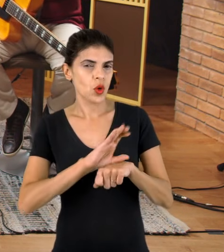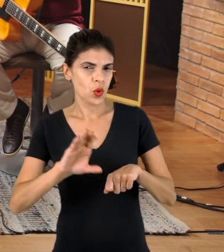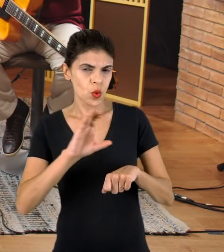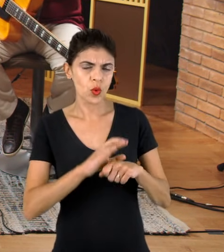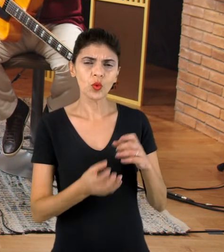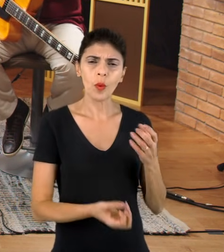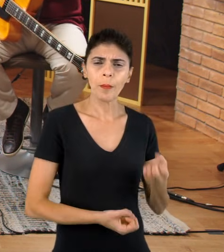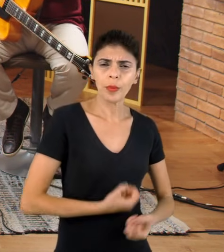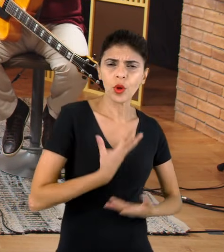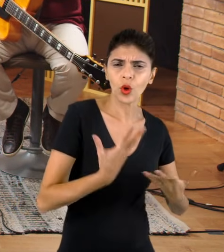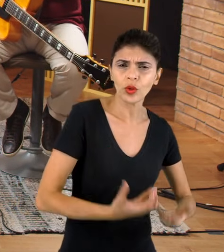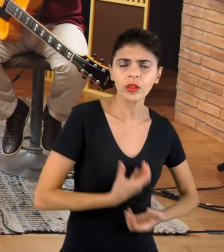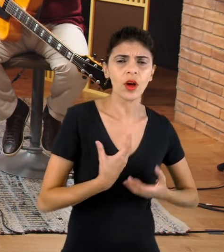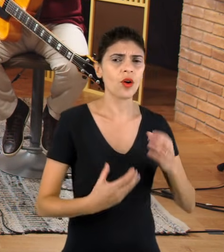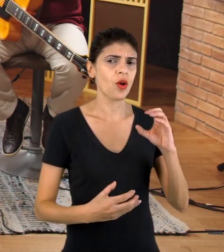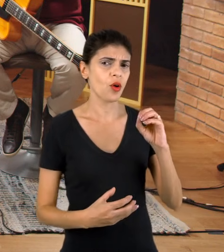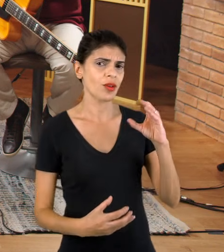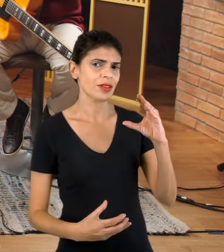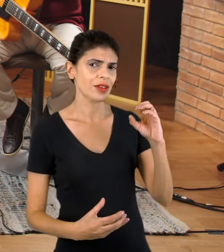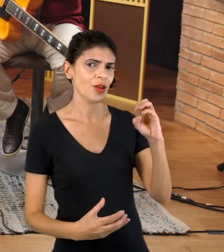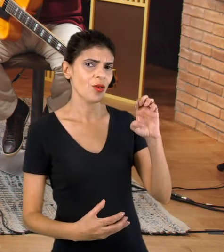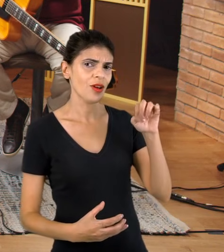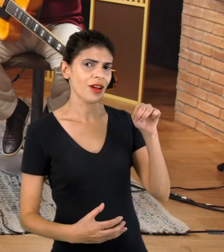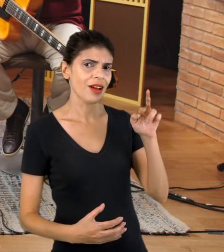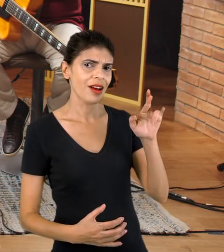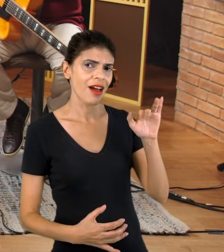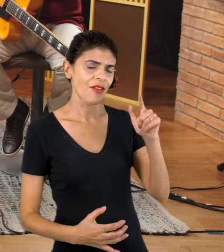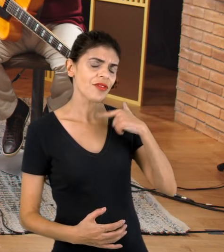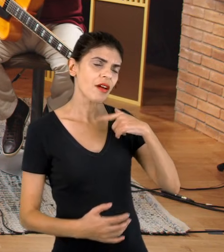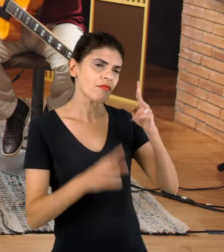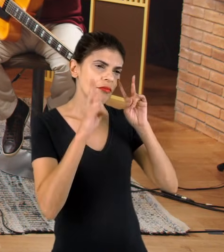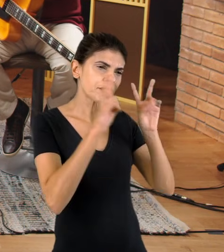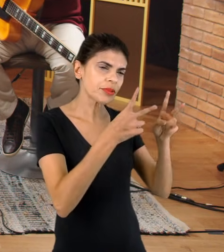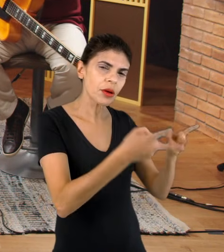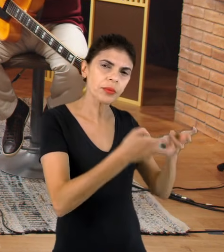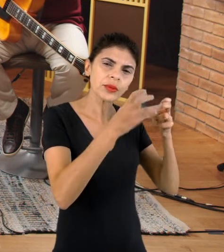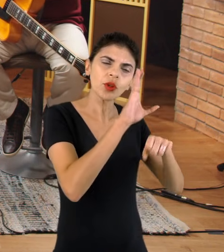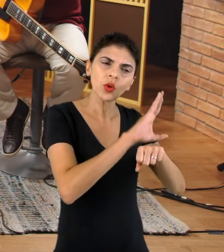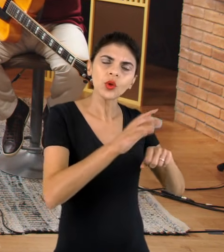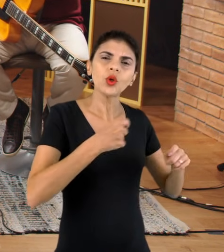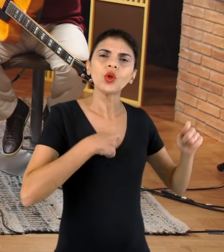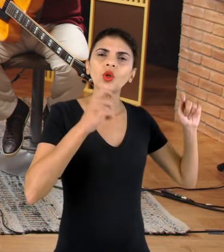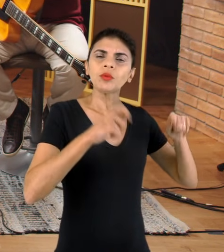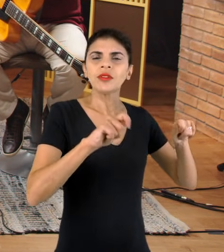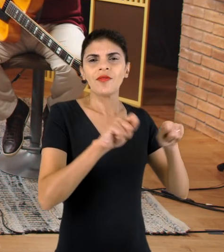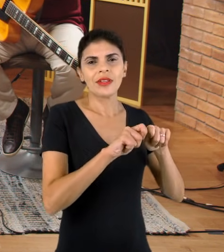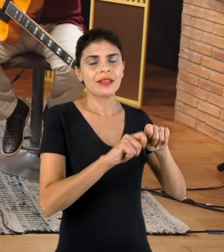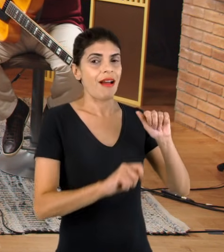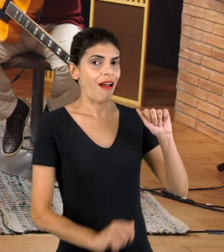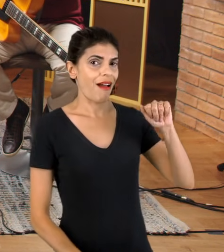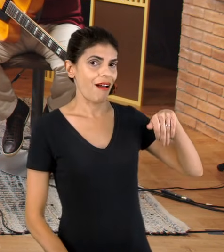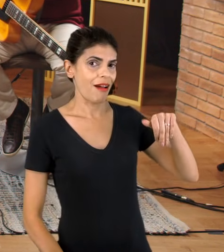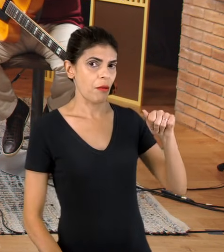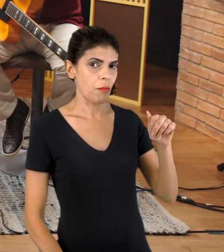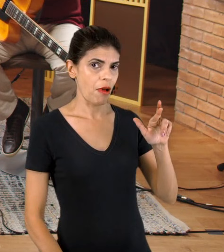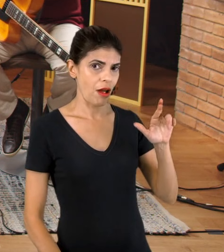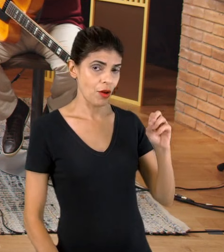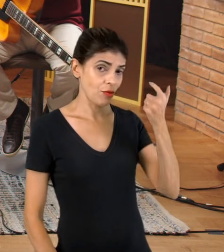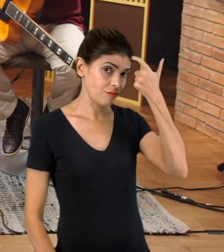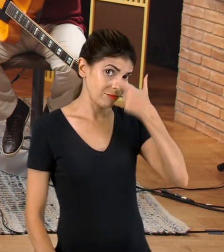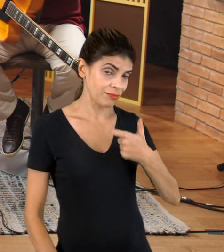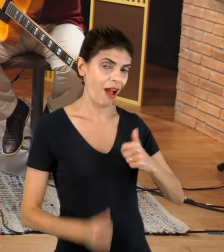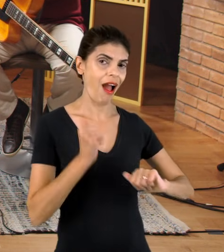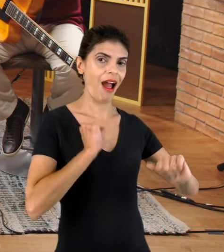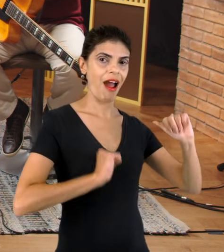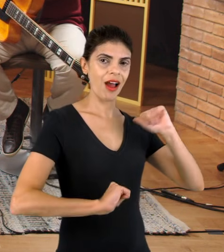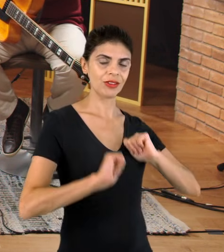produção fonográfica, é um pouco nisso. De olhar para aquele curso e perceber ali que eu poderia trabalhar o amar o artista, né? De